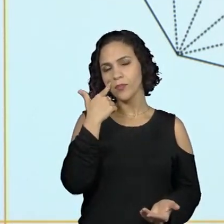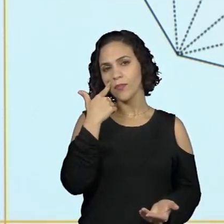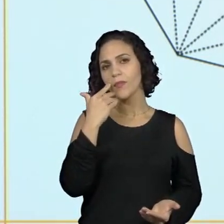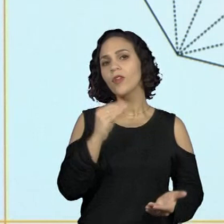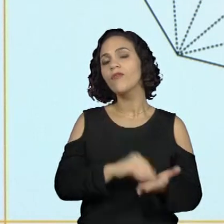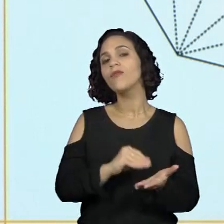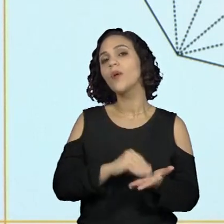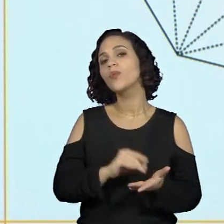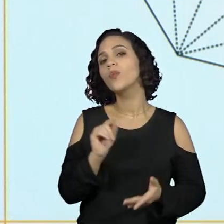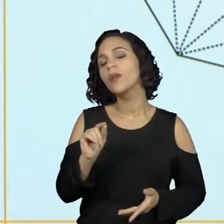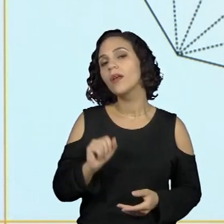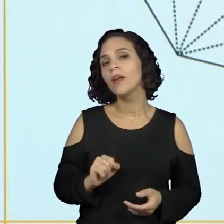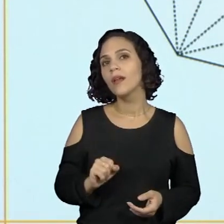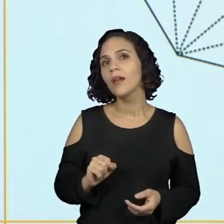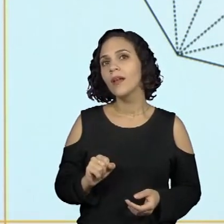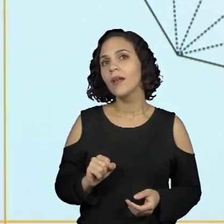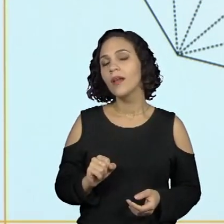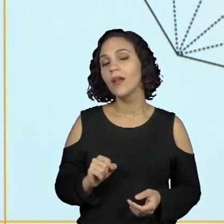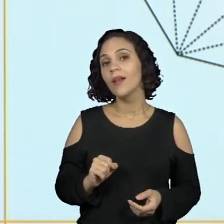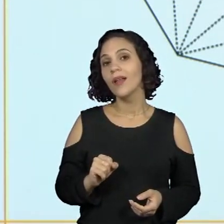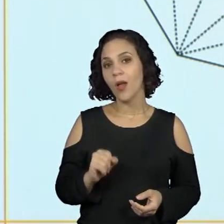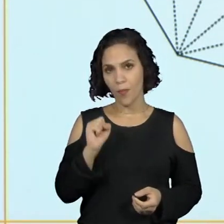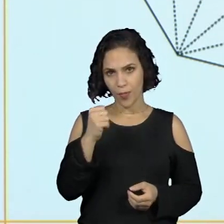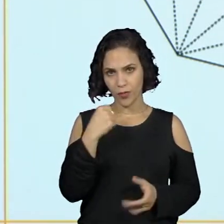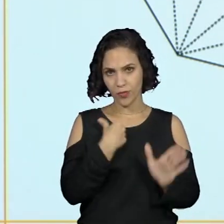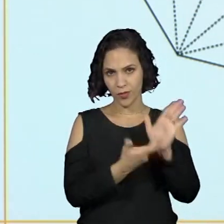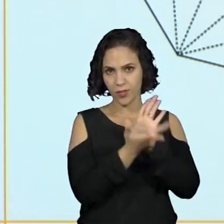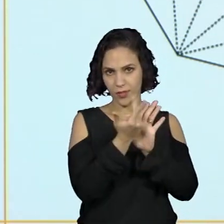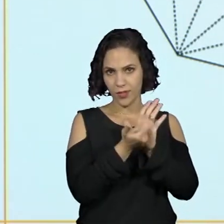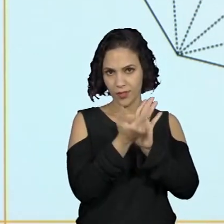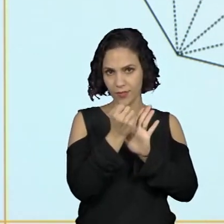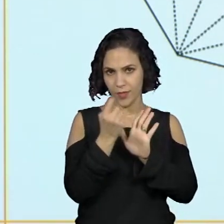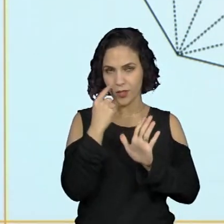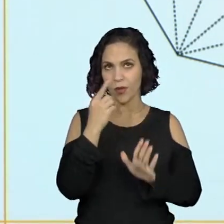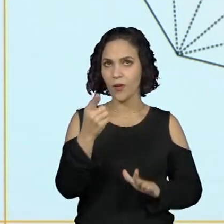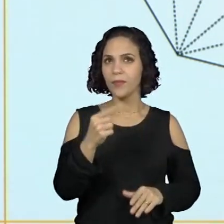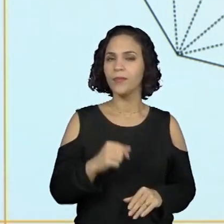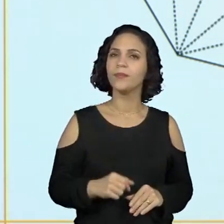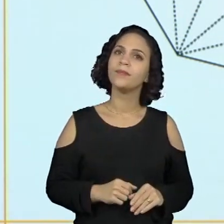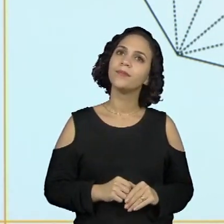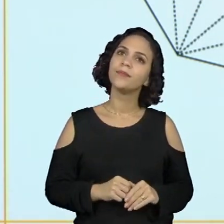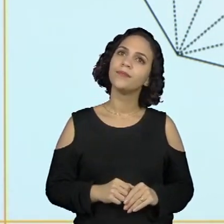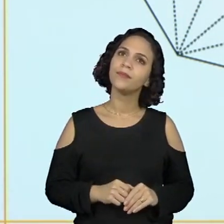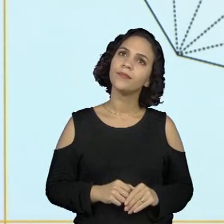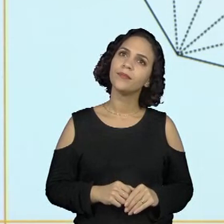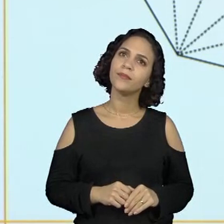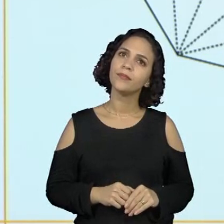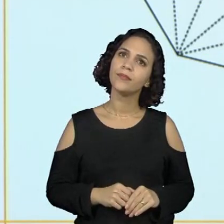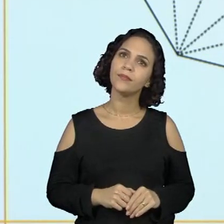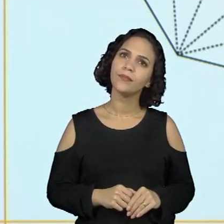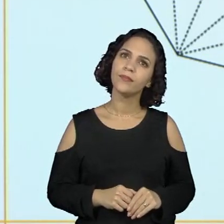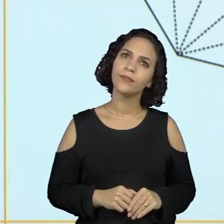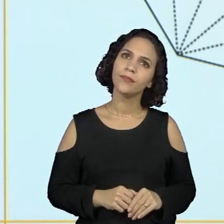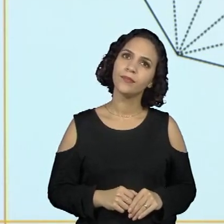quê? Uma face. Eu posso desenhar essa face desse lado, então, assim?